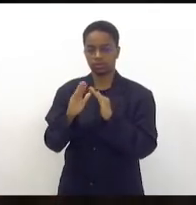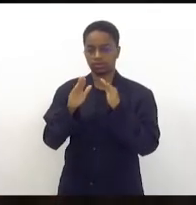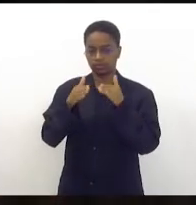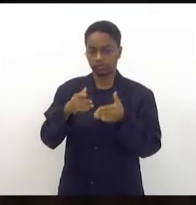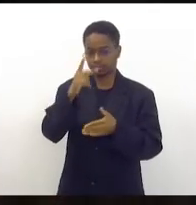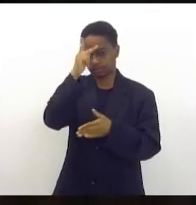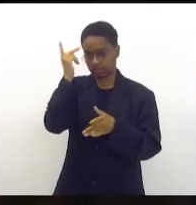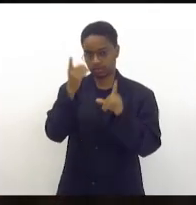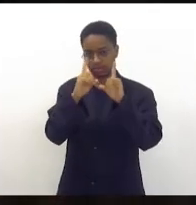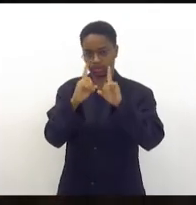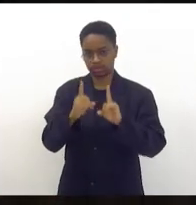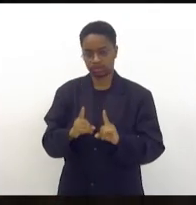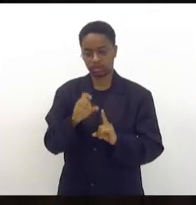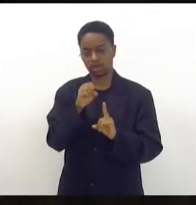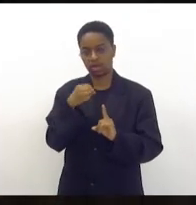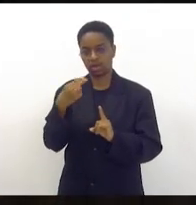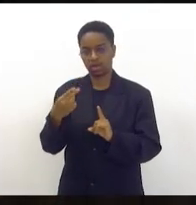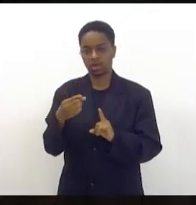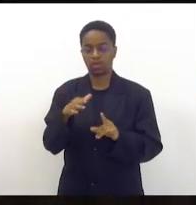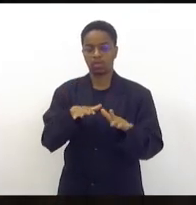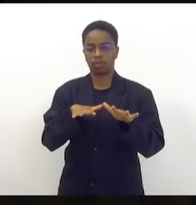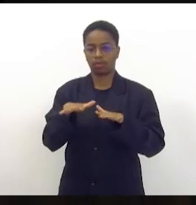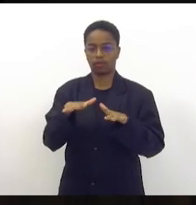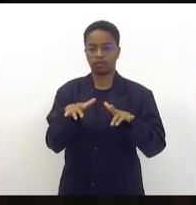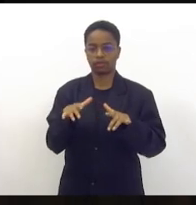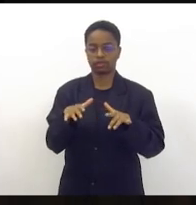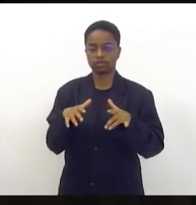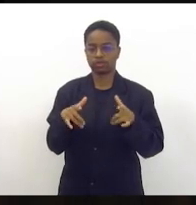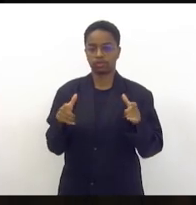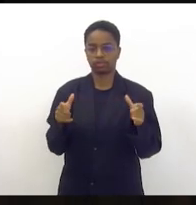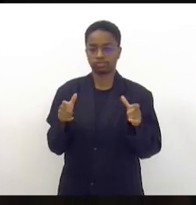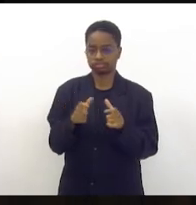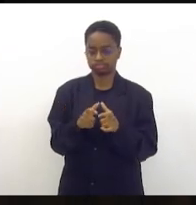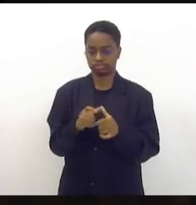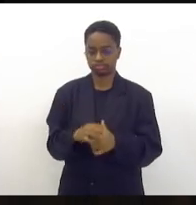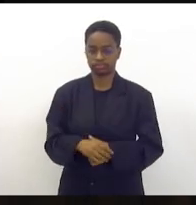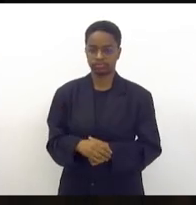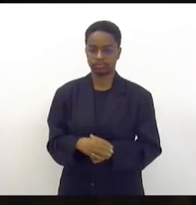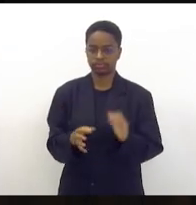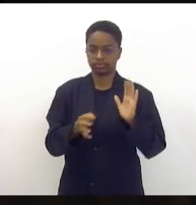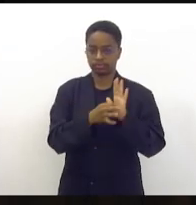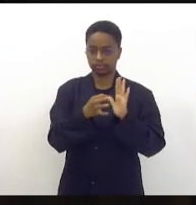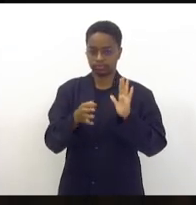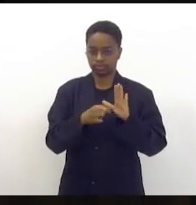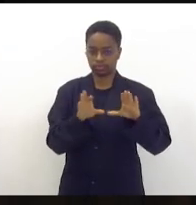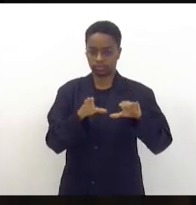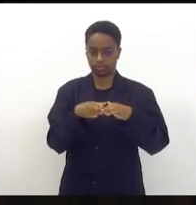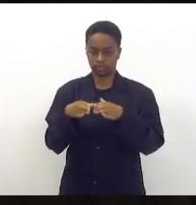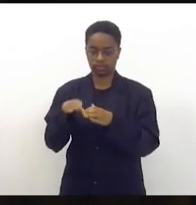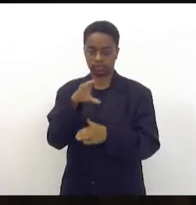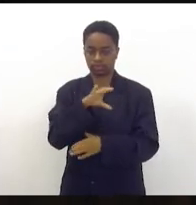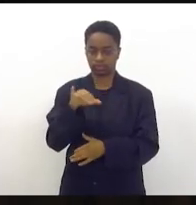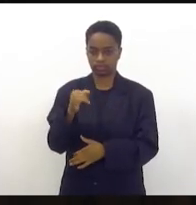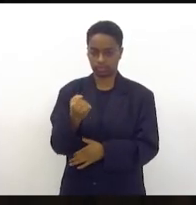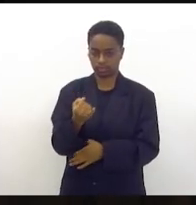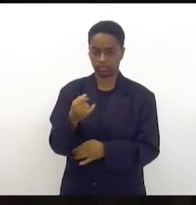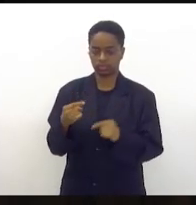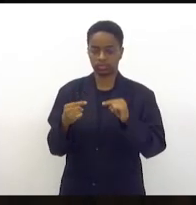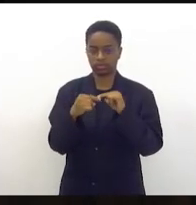com Deficiência ou Mobilidade Reduzida. Pareceres das comissões de Constituição e Justiça